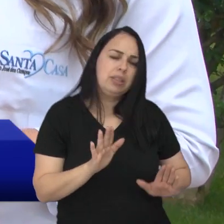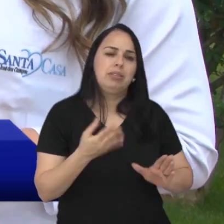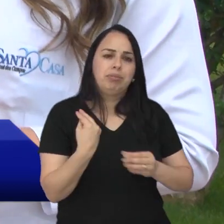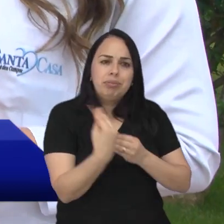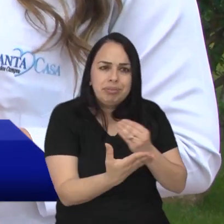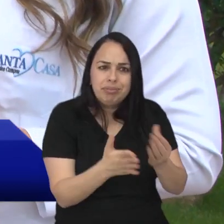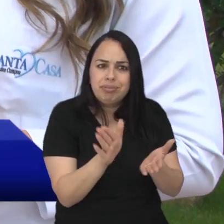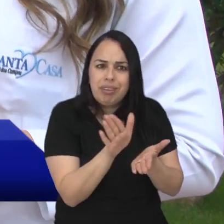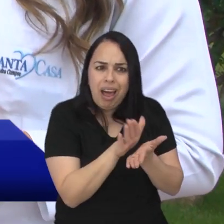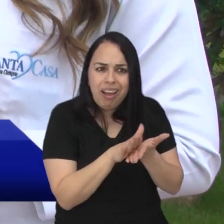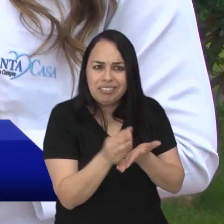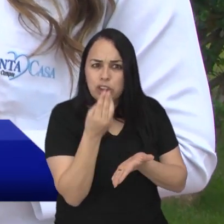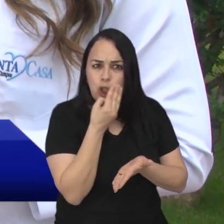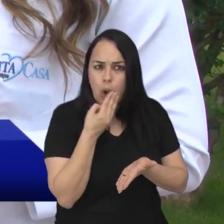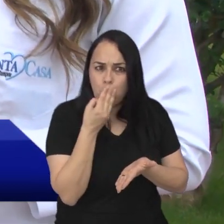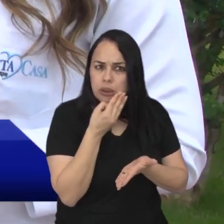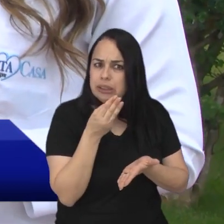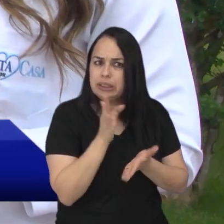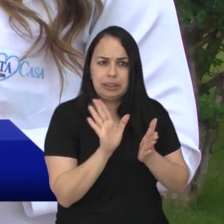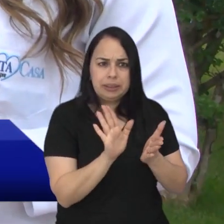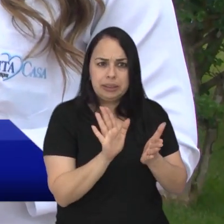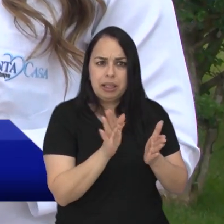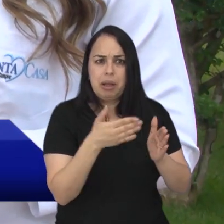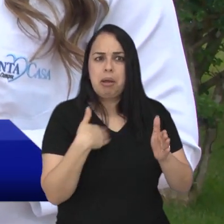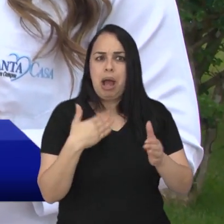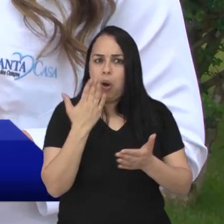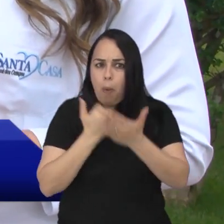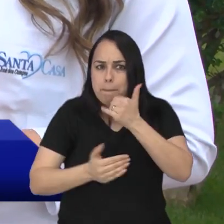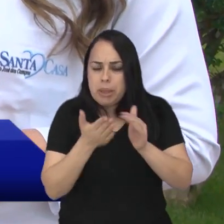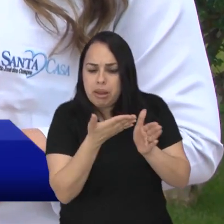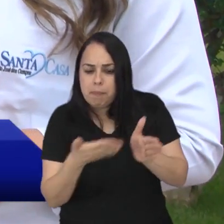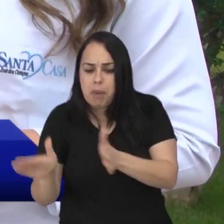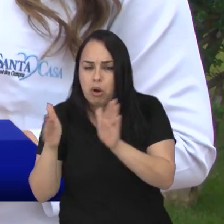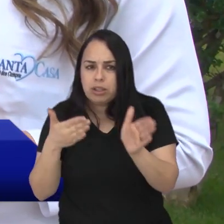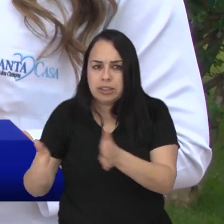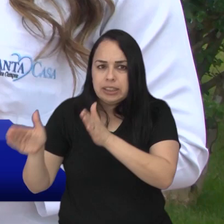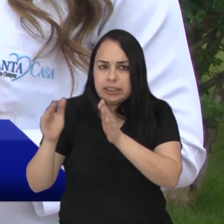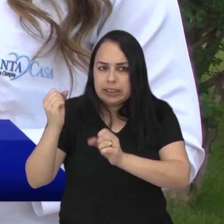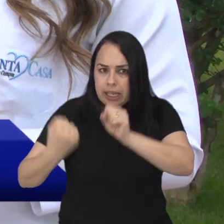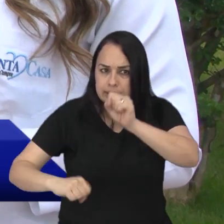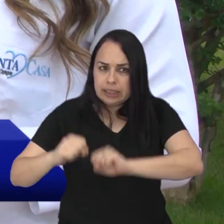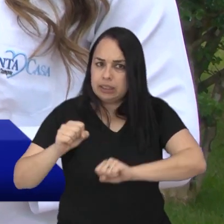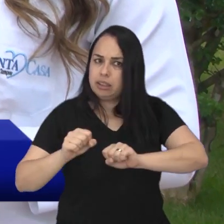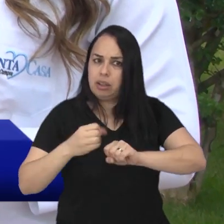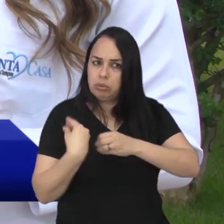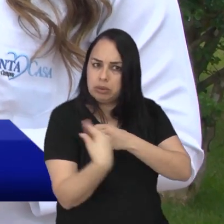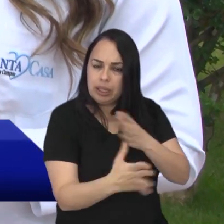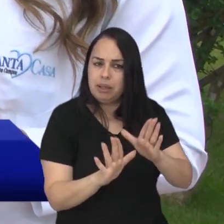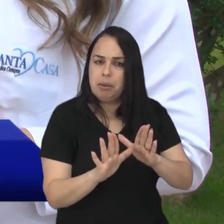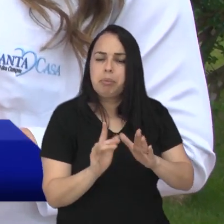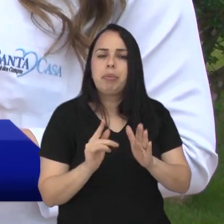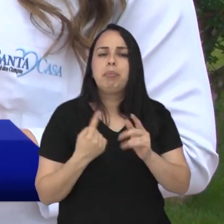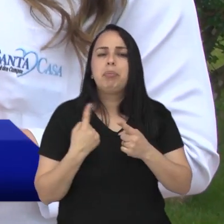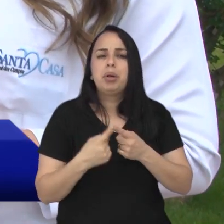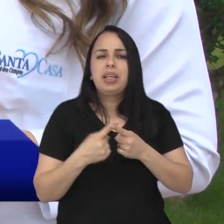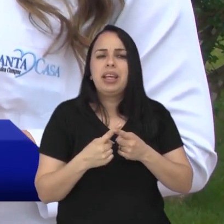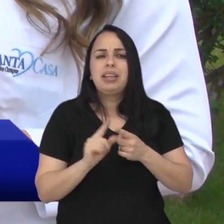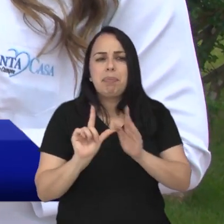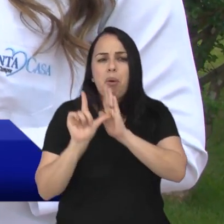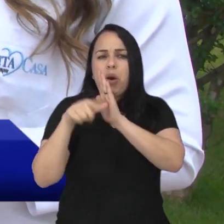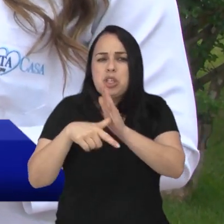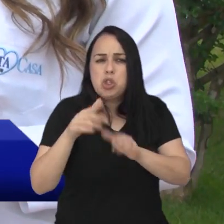menos, não oferecer nenhum tipo de doce, né, de alimento industrializado à criança. Até porque isso traz uma série de